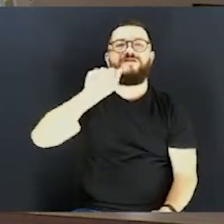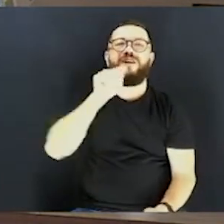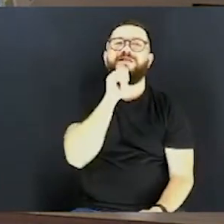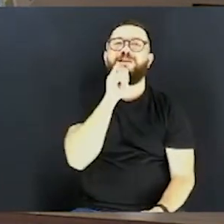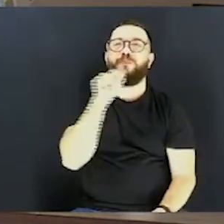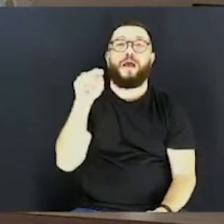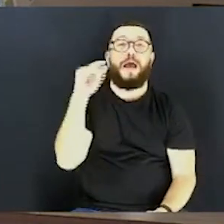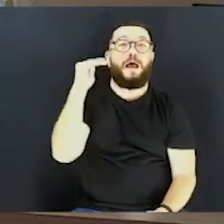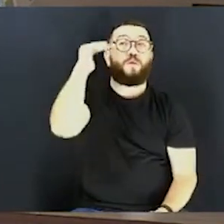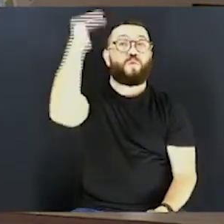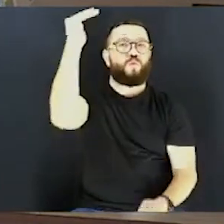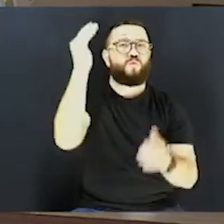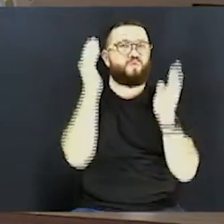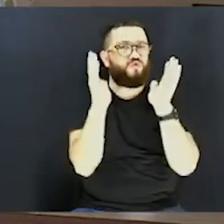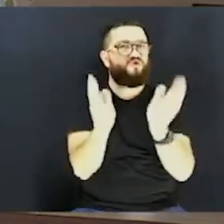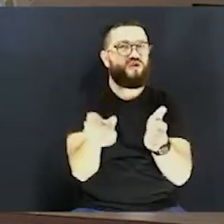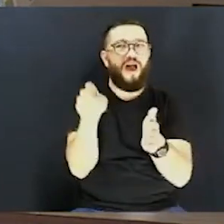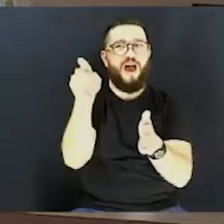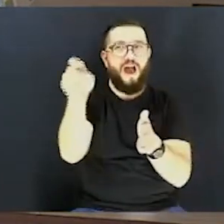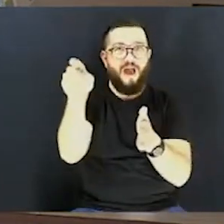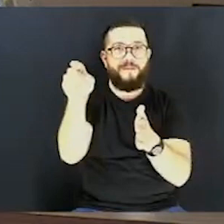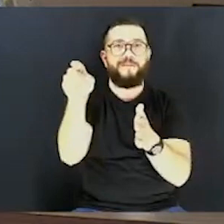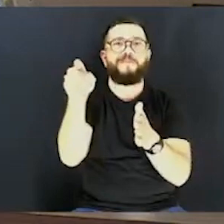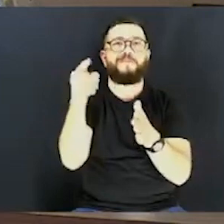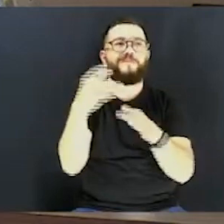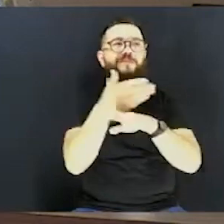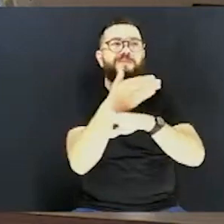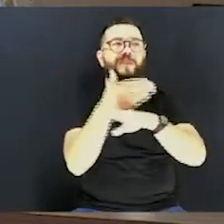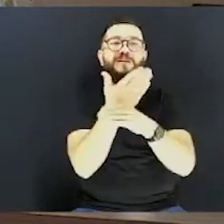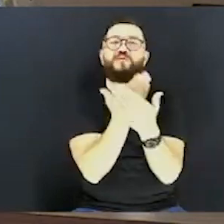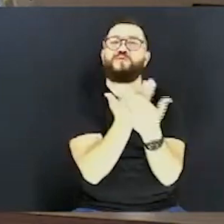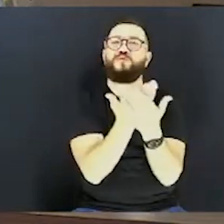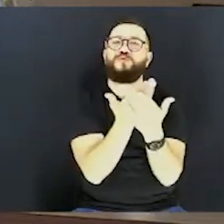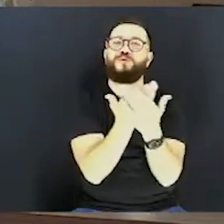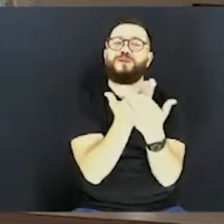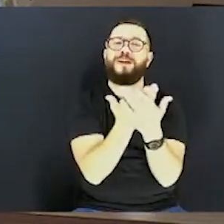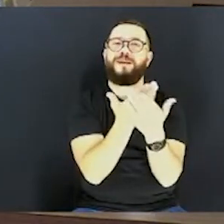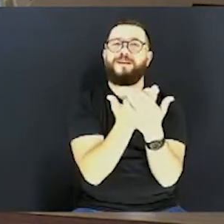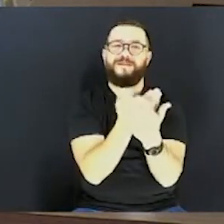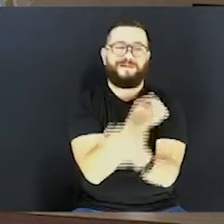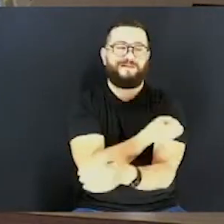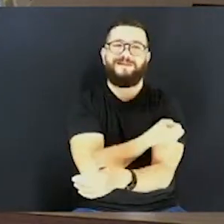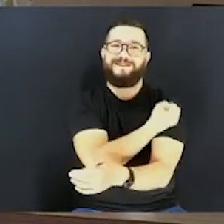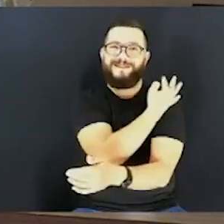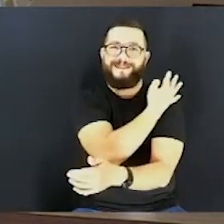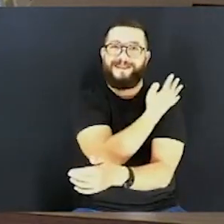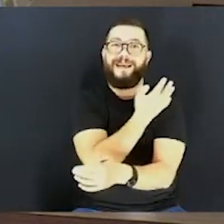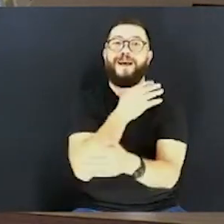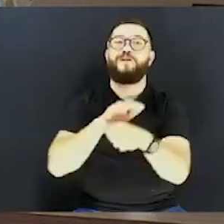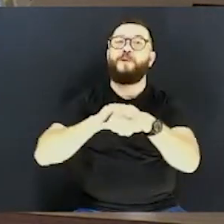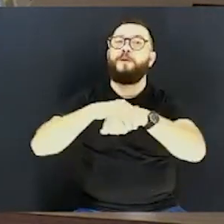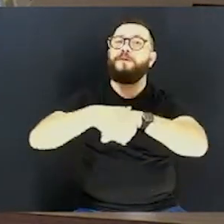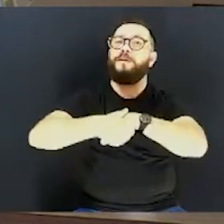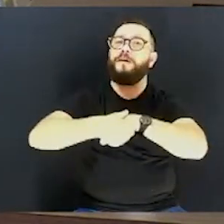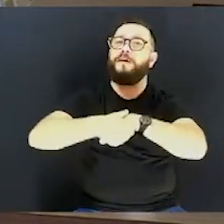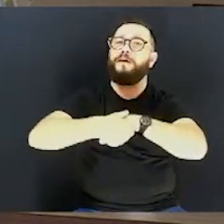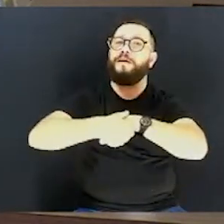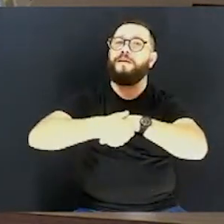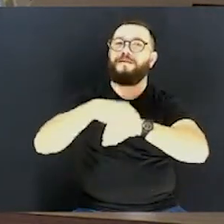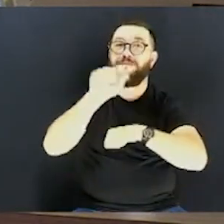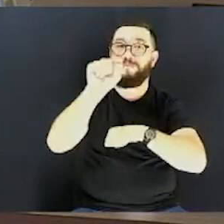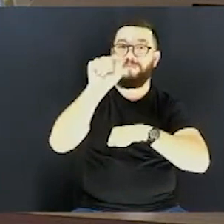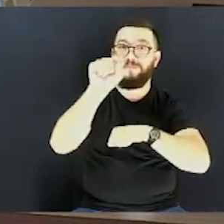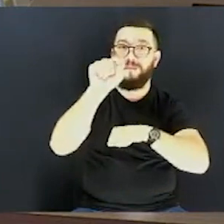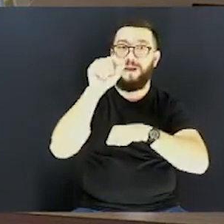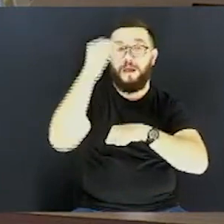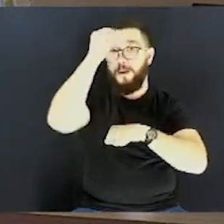ensino médio, vai fazer o EJA. O EJA normalmente acontece à noite, quando as escolas estão fechadas. Então, a prefeitura tomou esse cuidado de colocar uma meta para